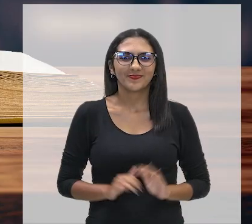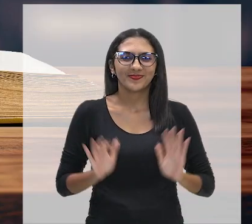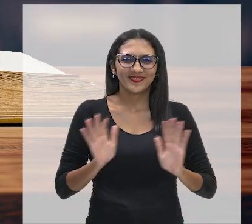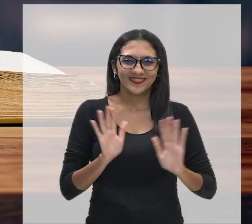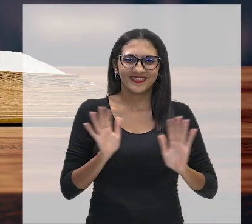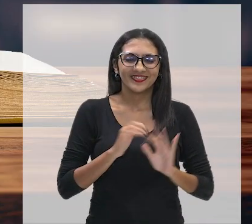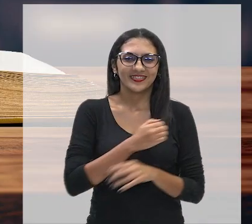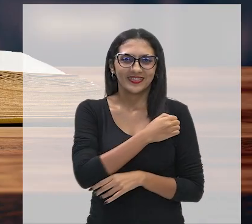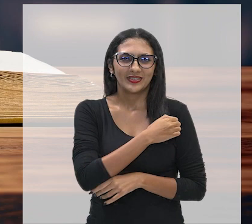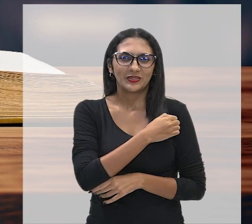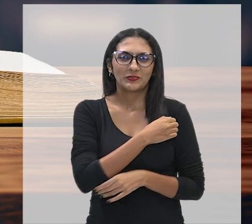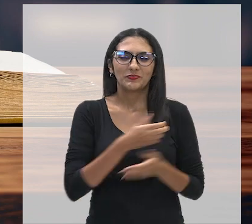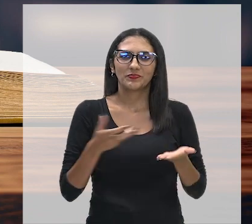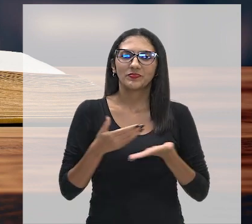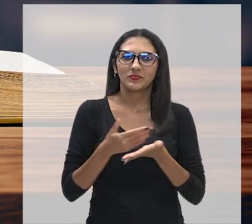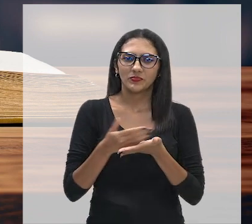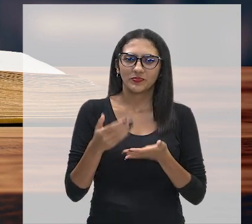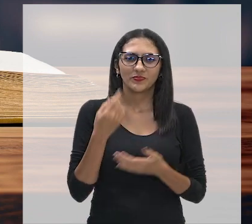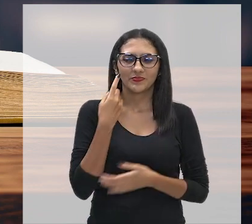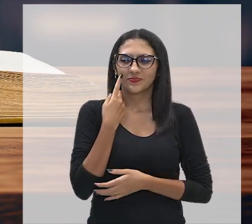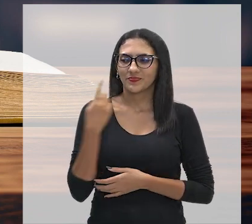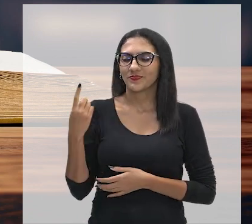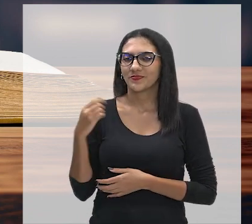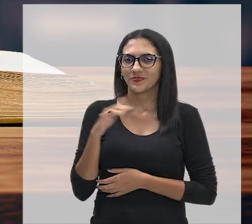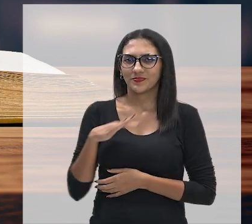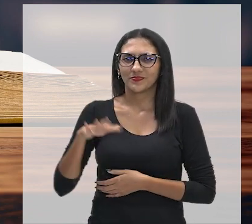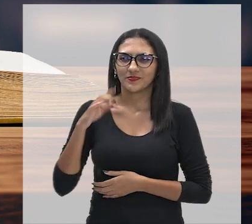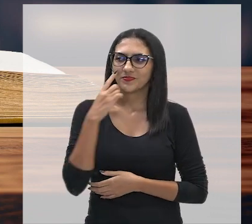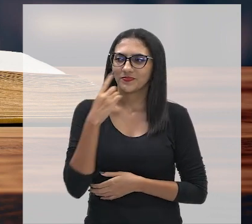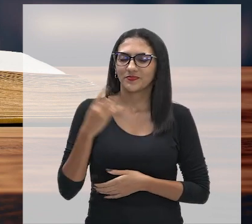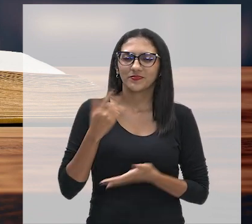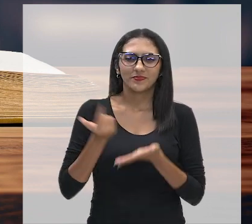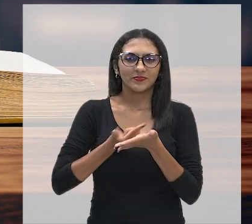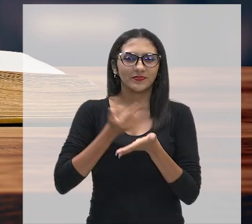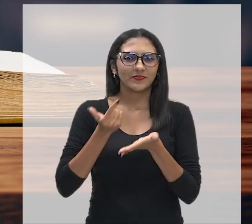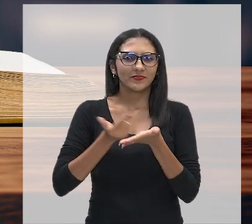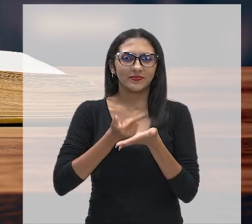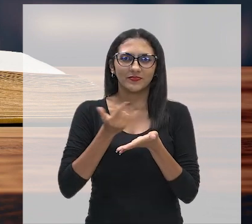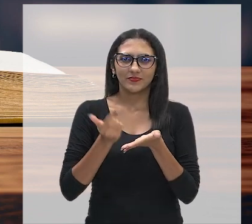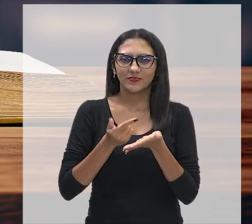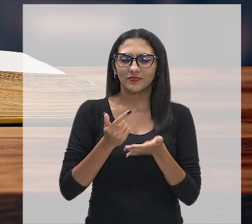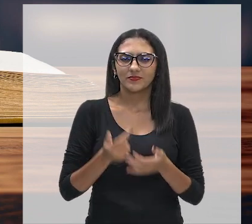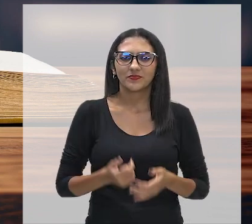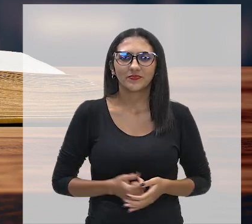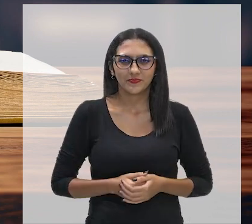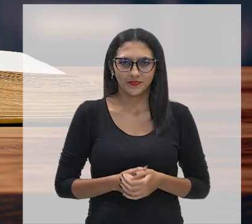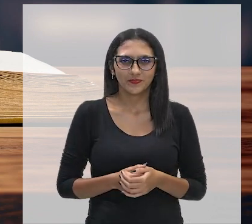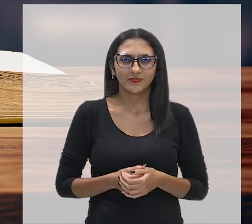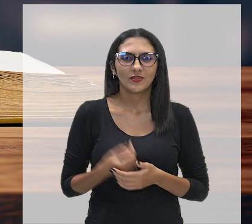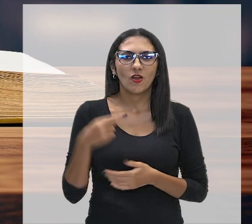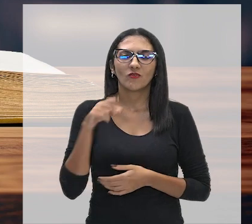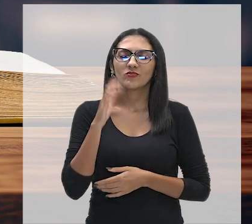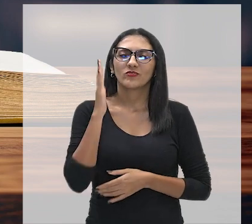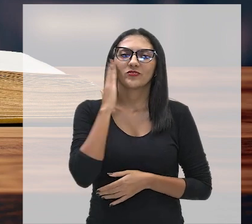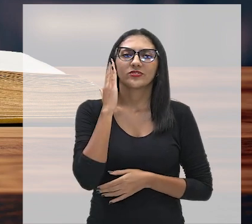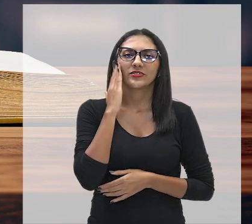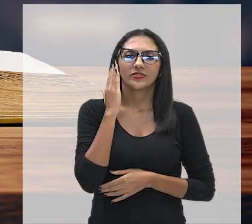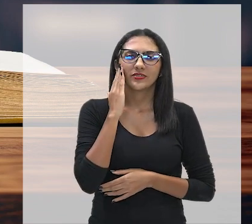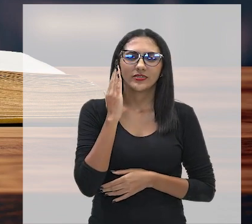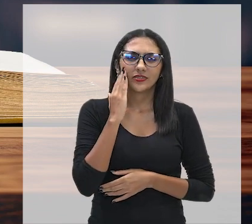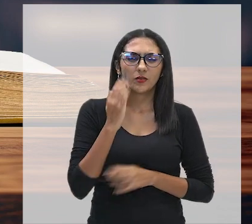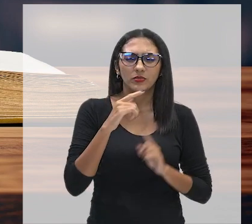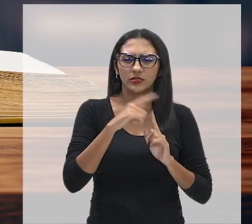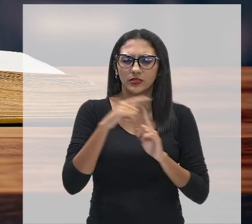Hello everyone! Estamos aqui então nesse cenário com esse livro aqui, porque vocês sabem